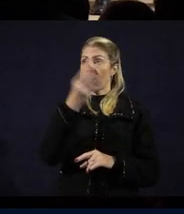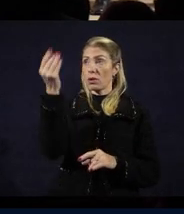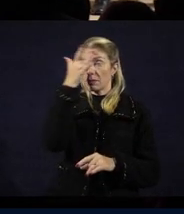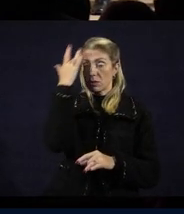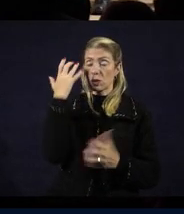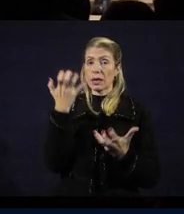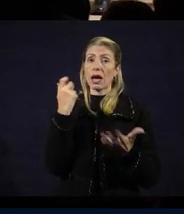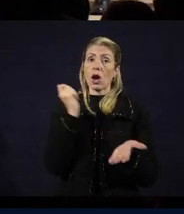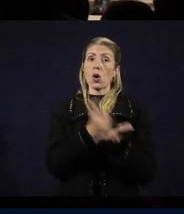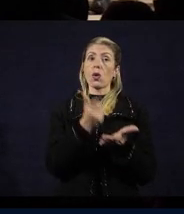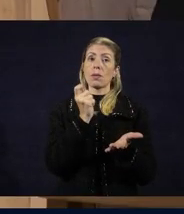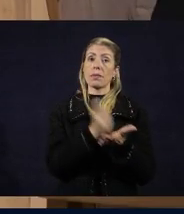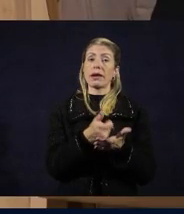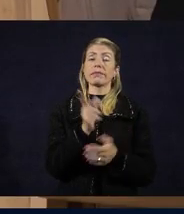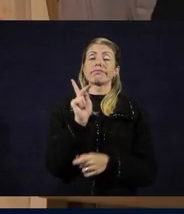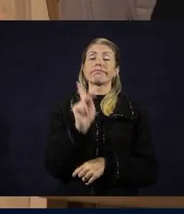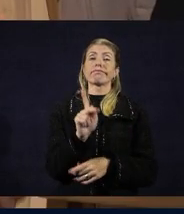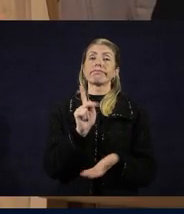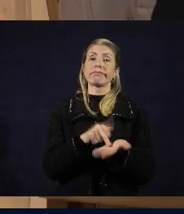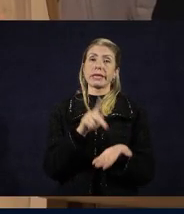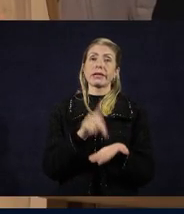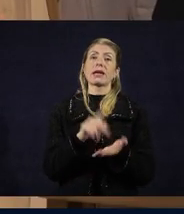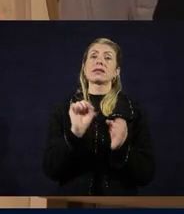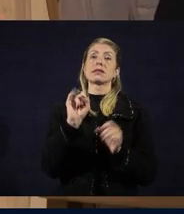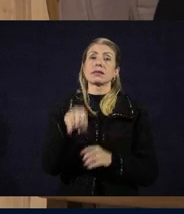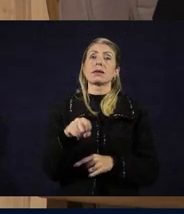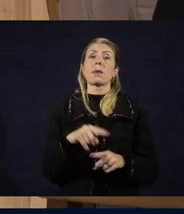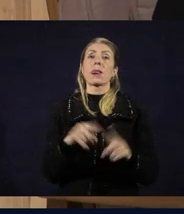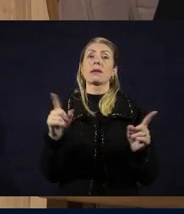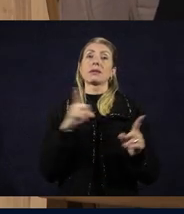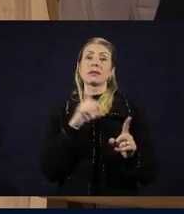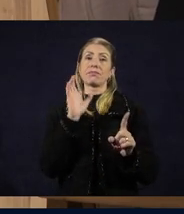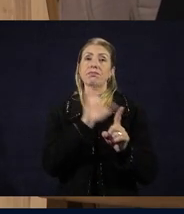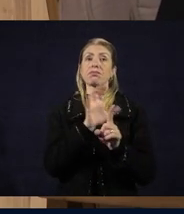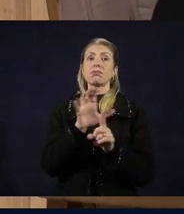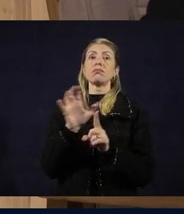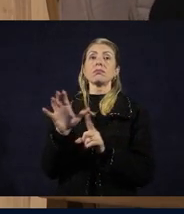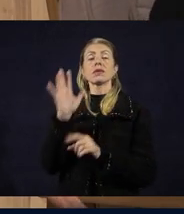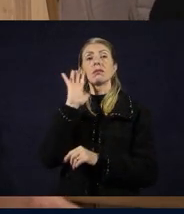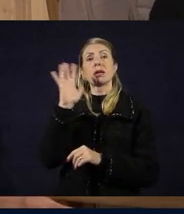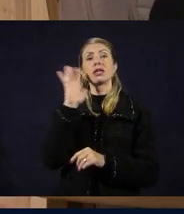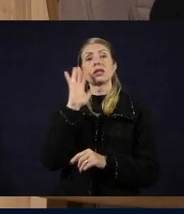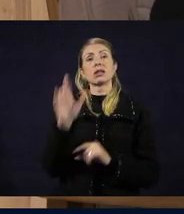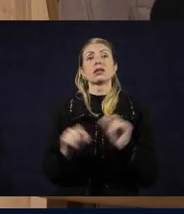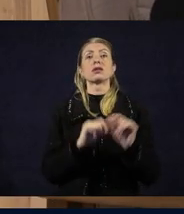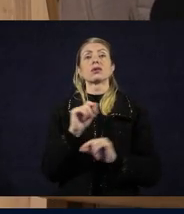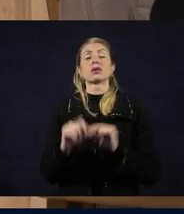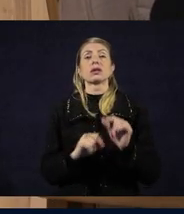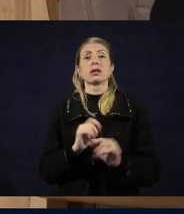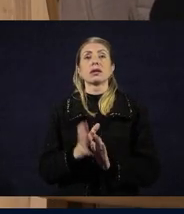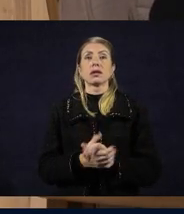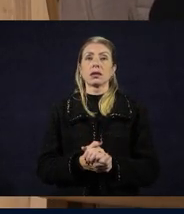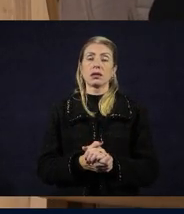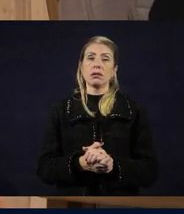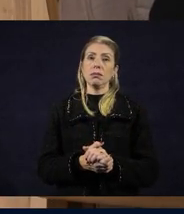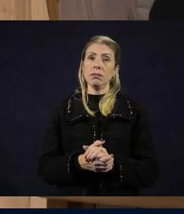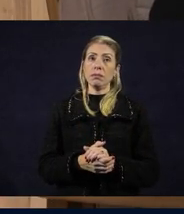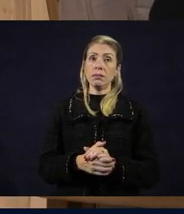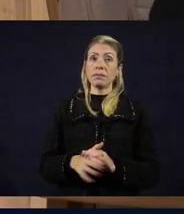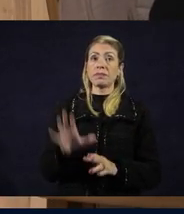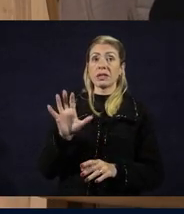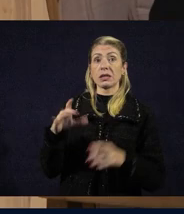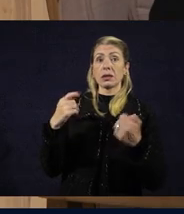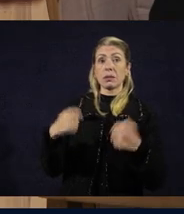então continua essa pressão e Imagina é que isso precisa chegar